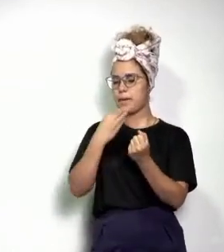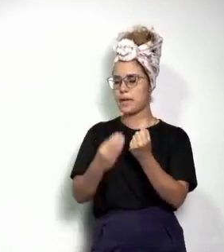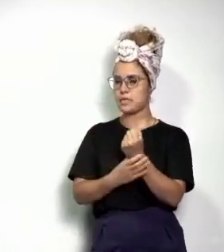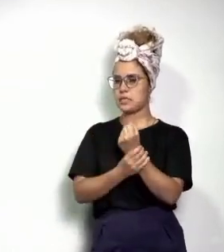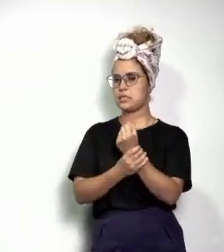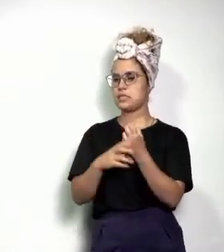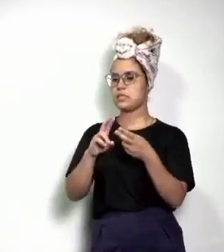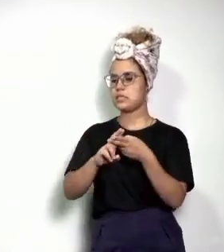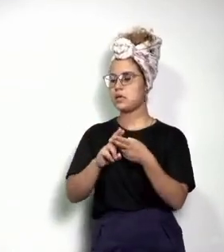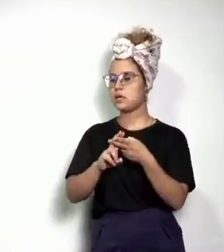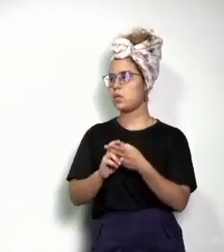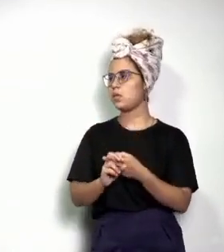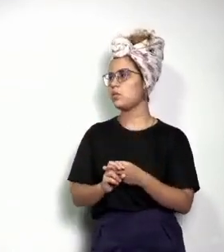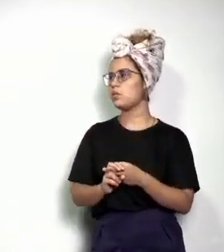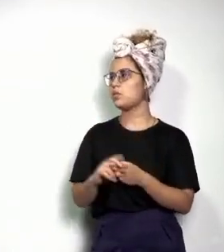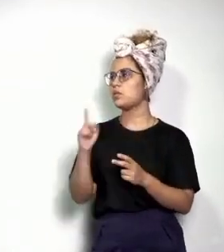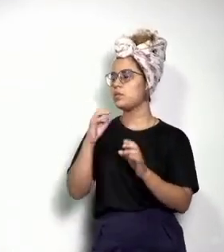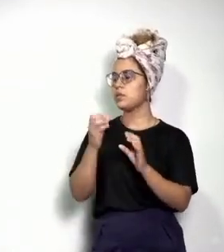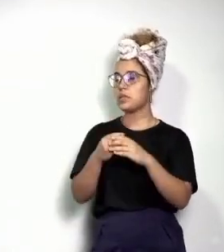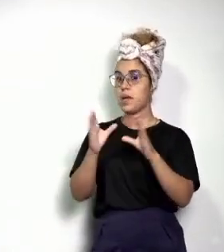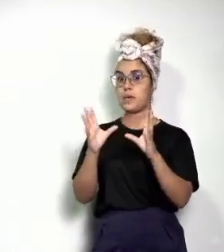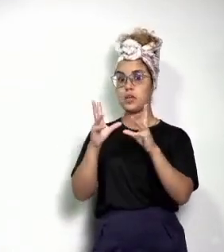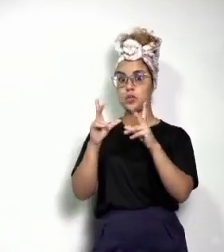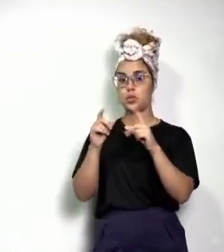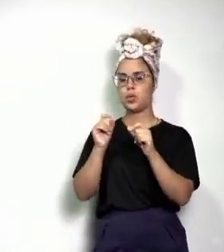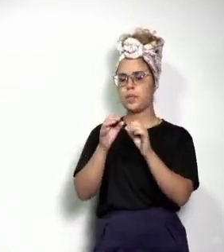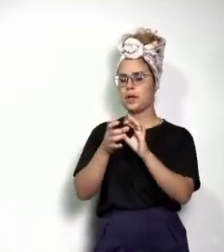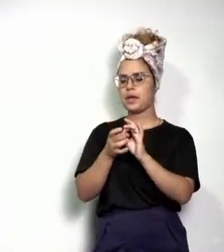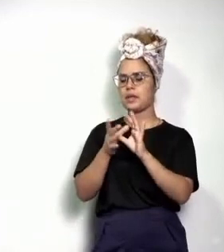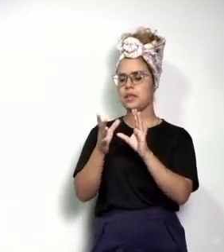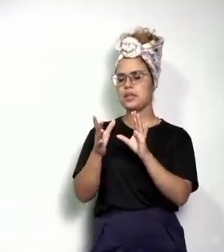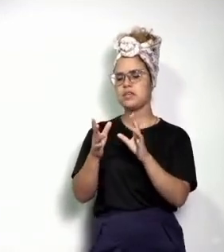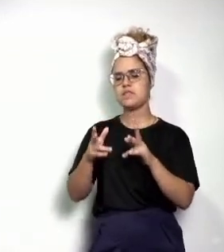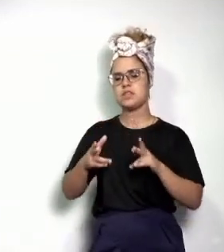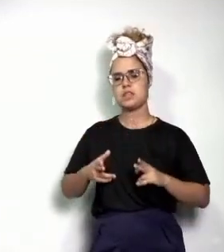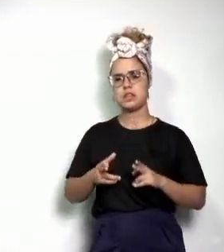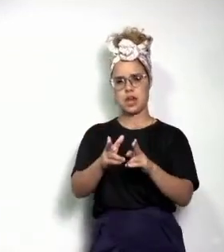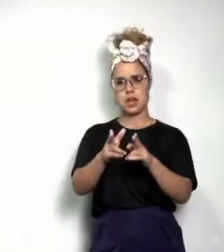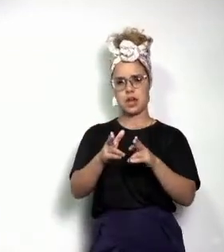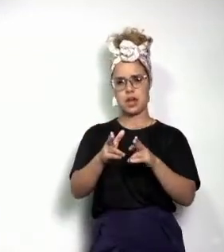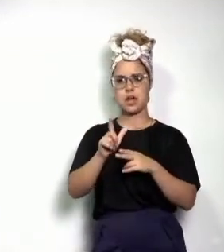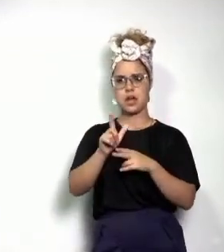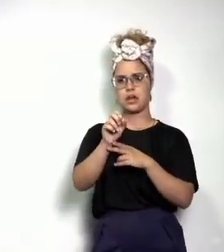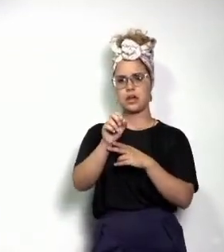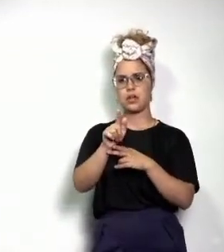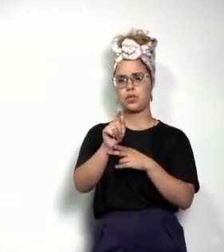Não precisa liberar tanto, porque ele já fica bem soltinho na longarina.